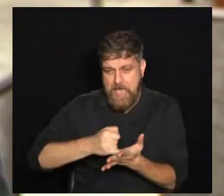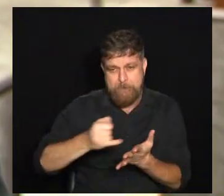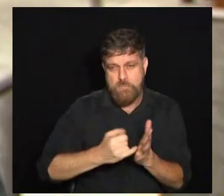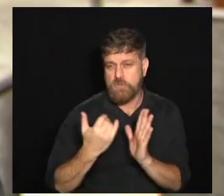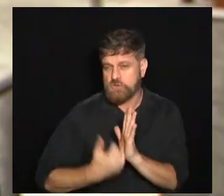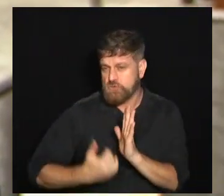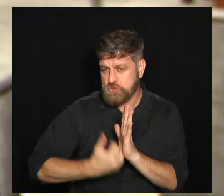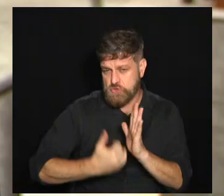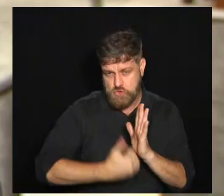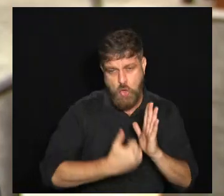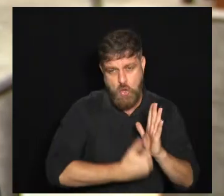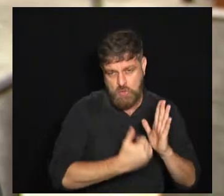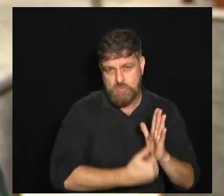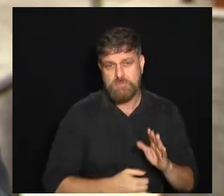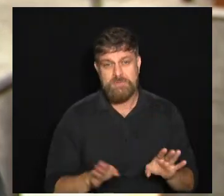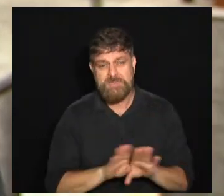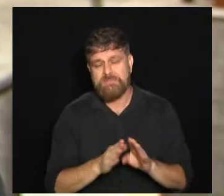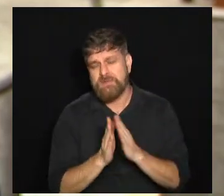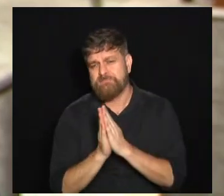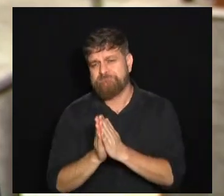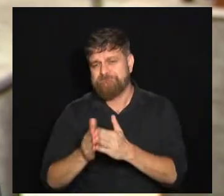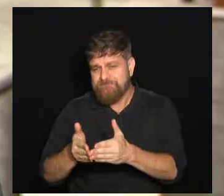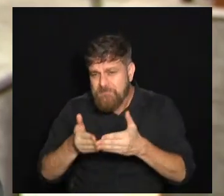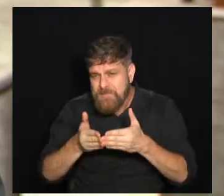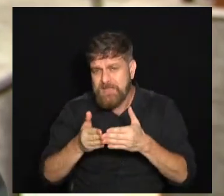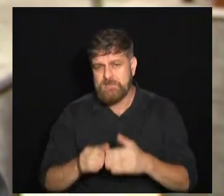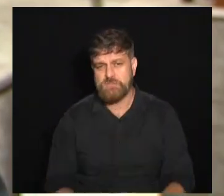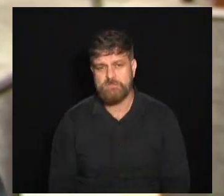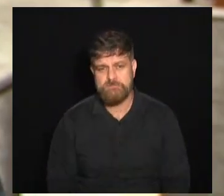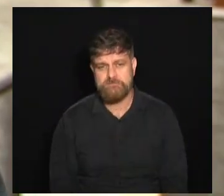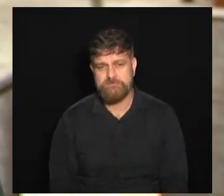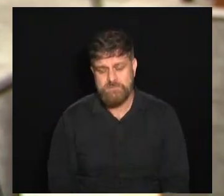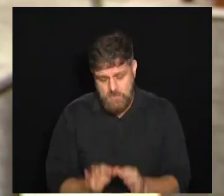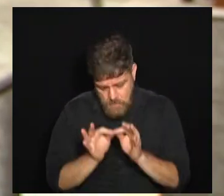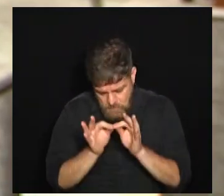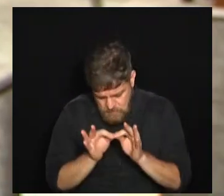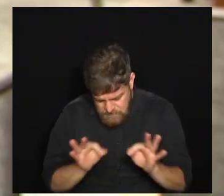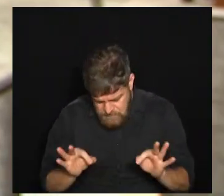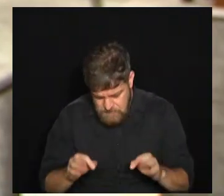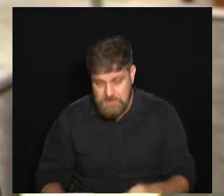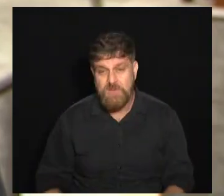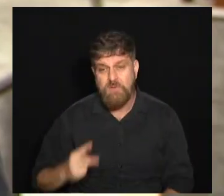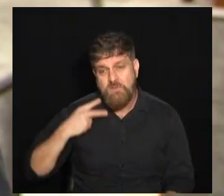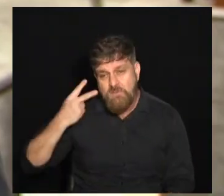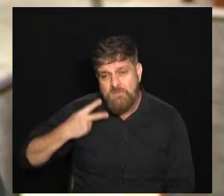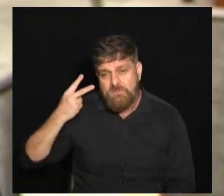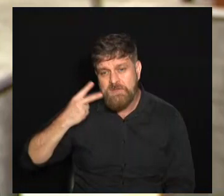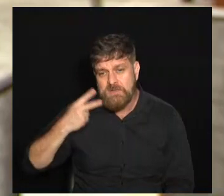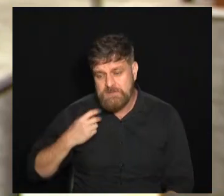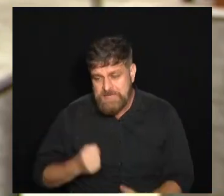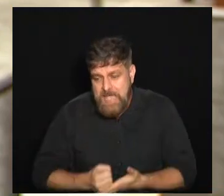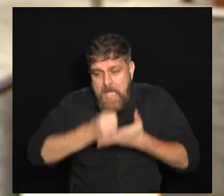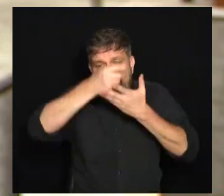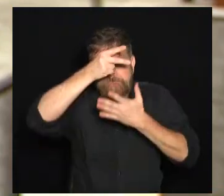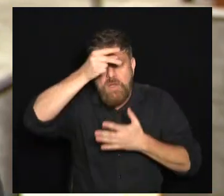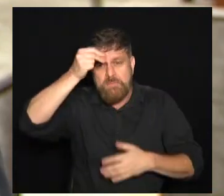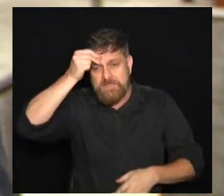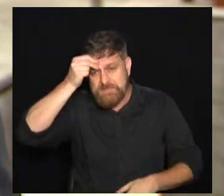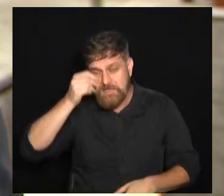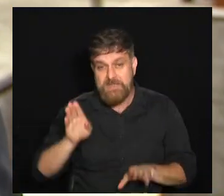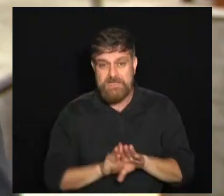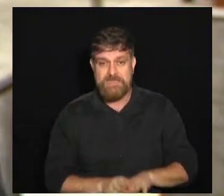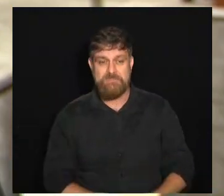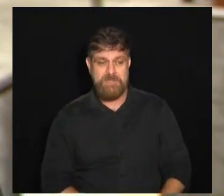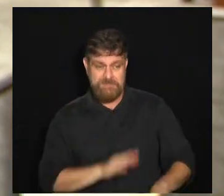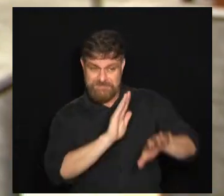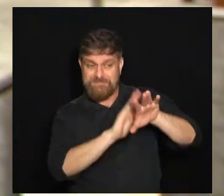nos impostos e peço, de forma humilde, que os vereadores da base do prefeito, que o próprio